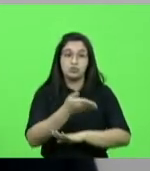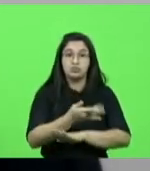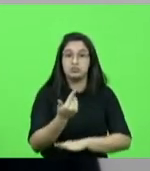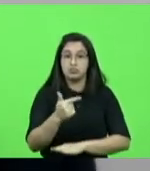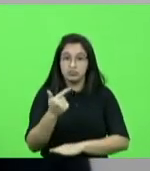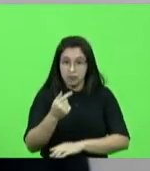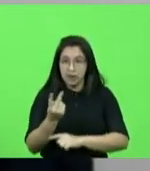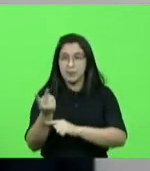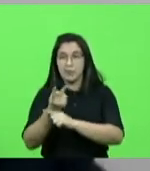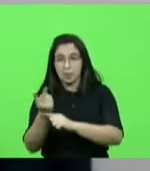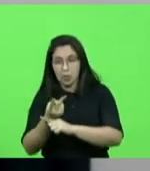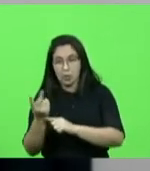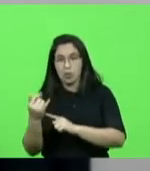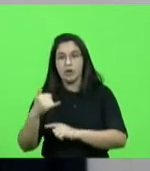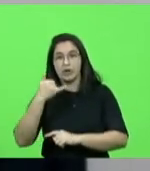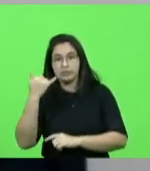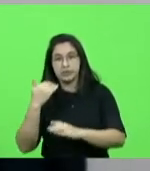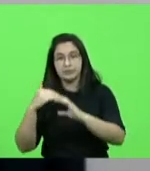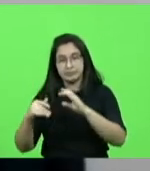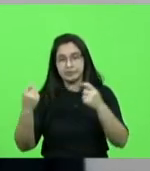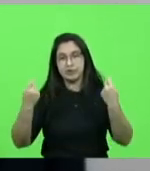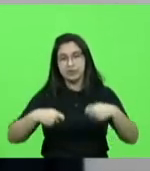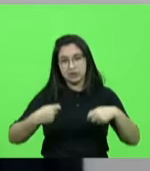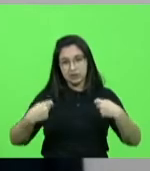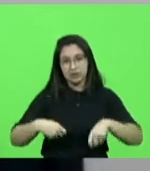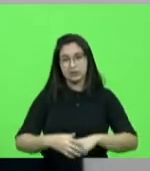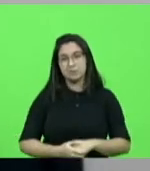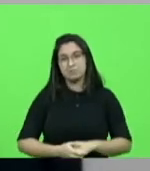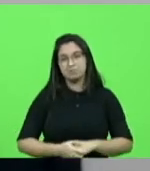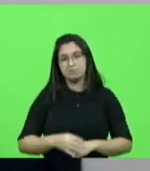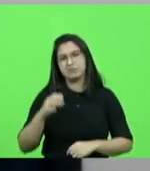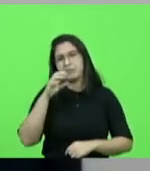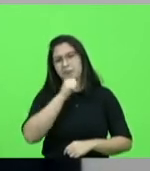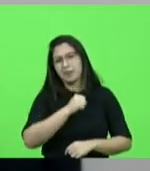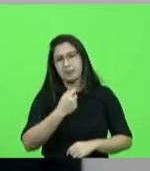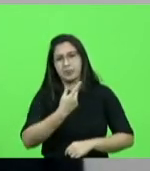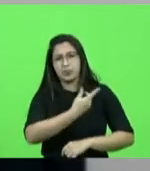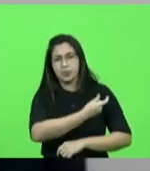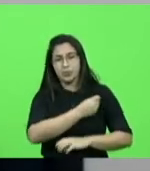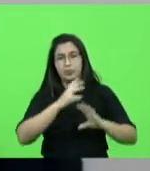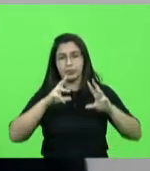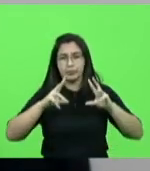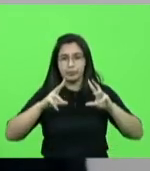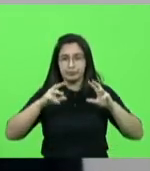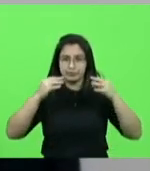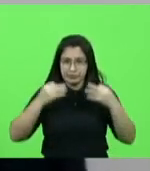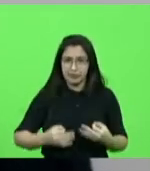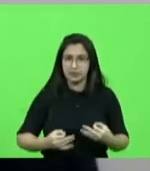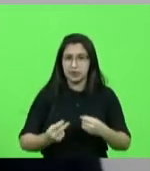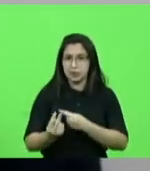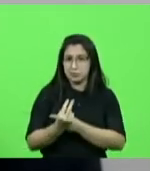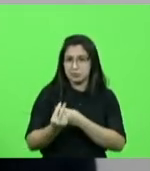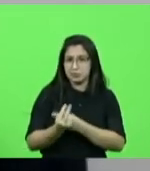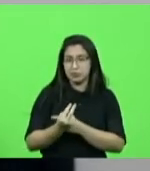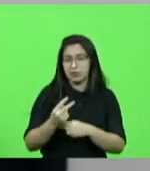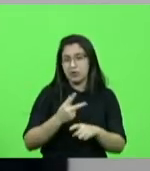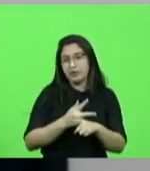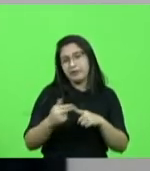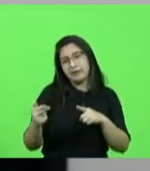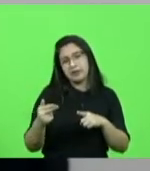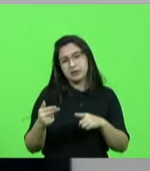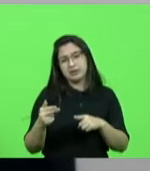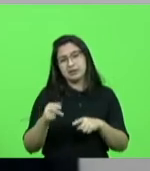gente possa, de fato, caminhar para termos a imunização, para podermos vencer esses momentos terríveis